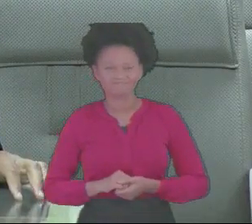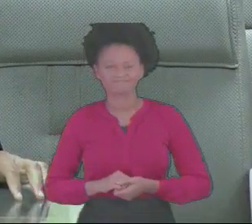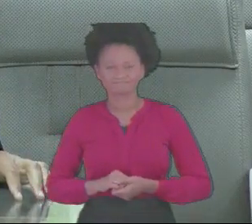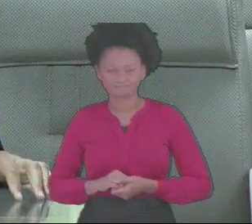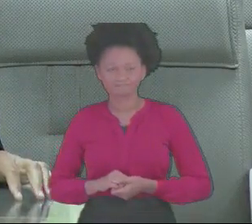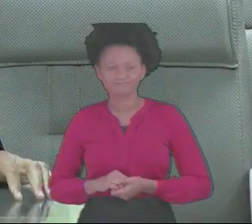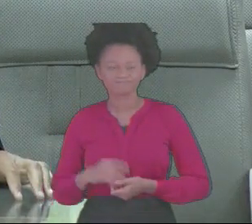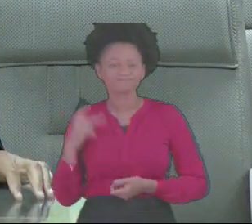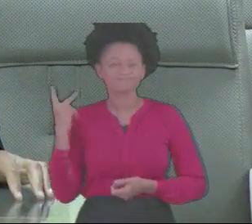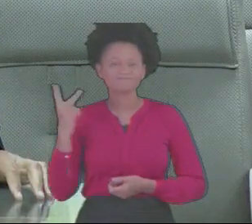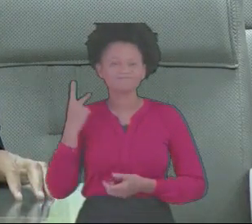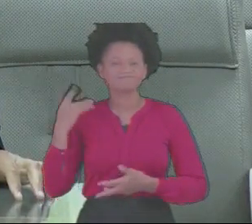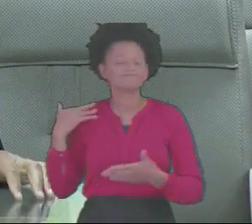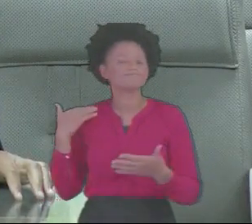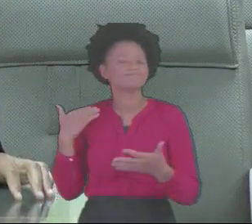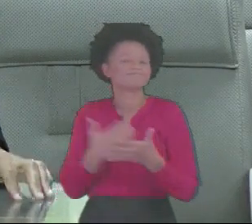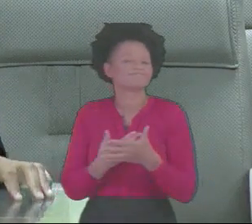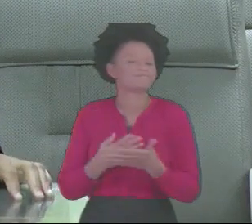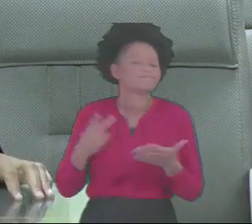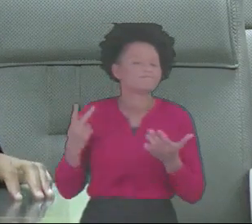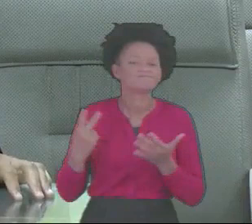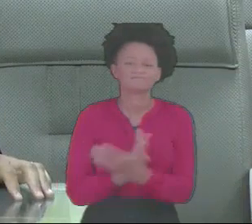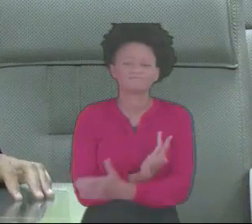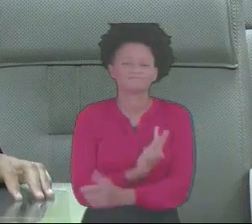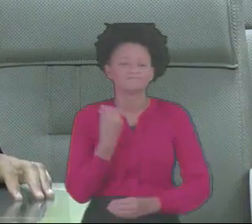e a história se desenrola